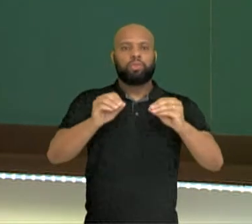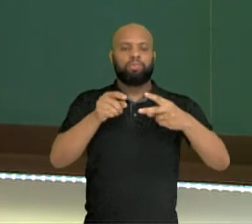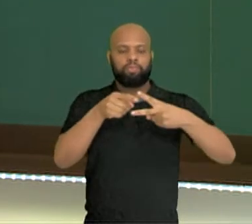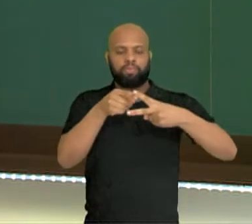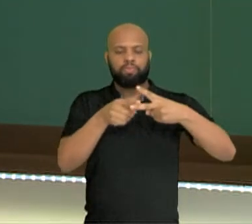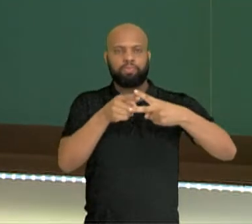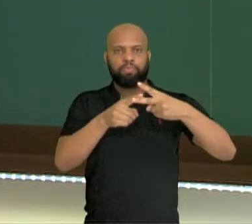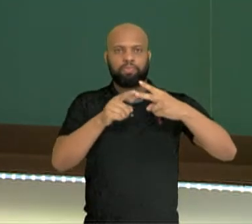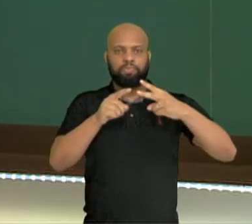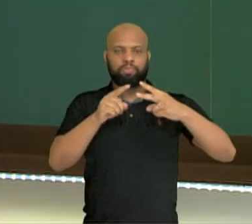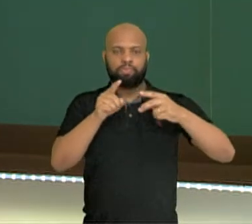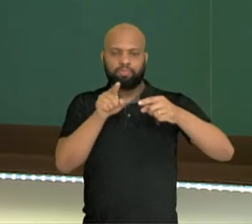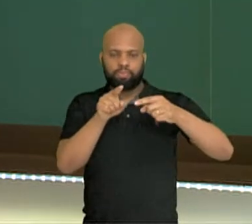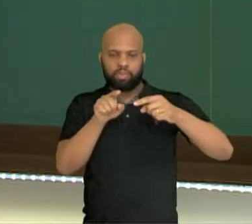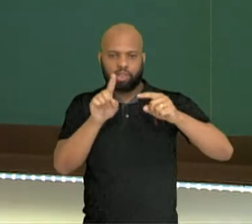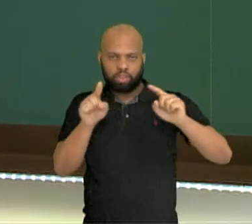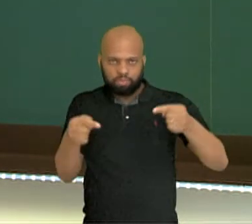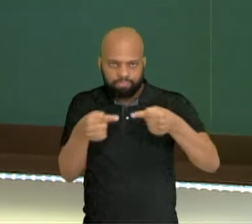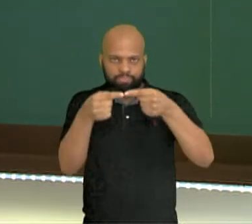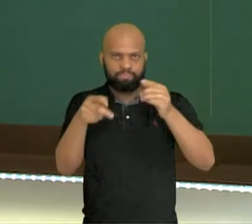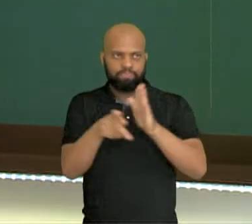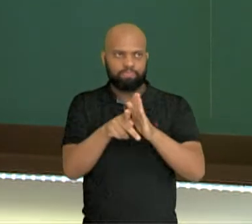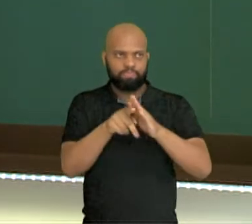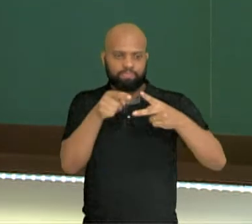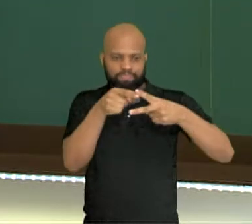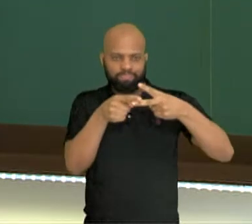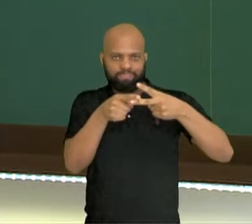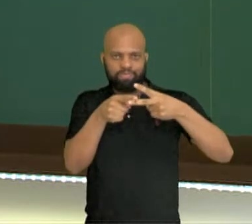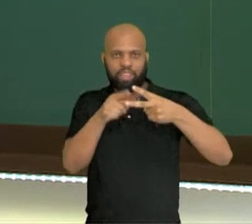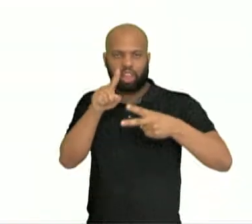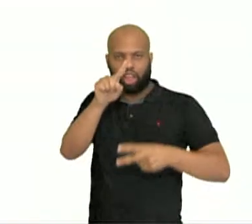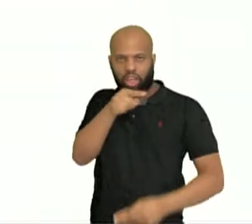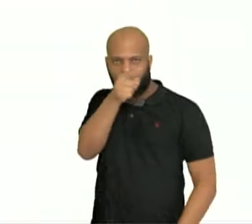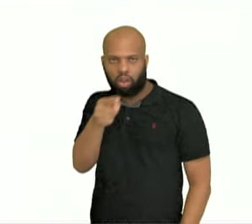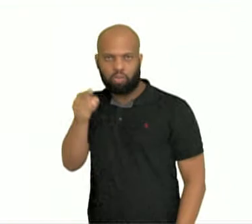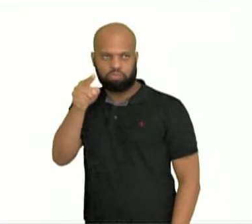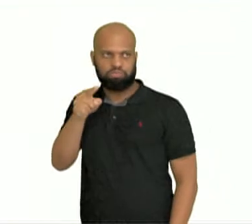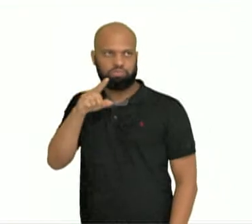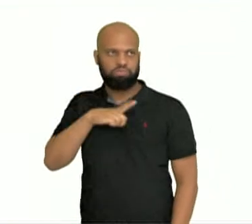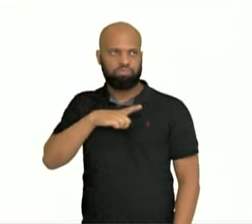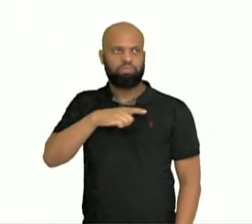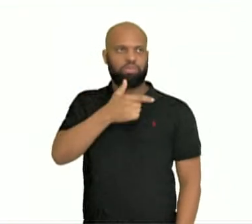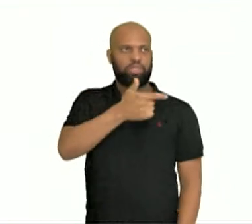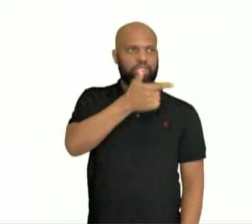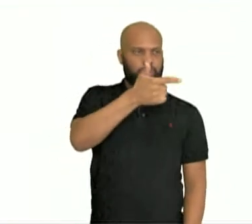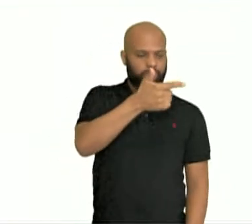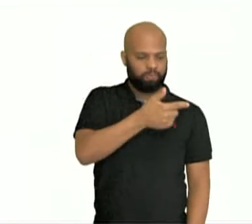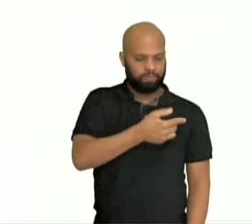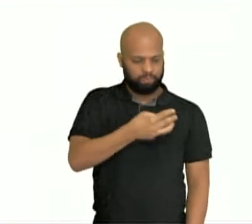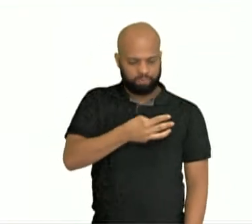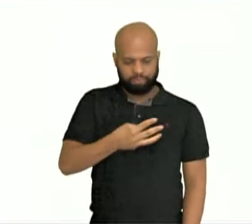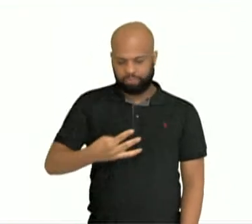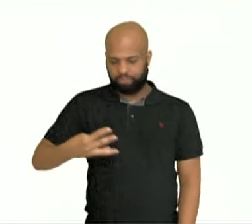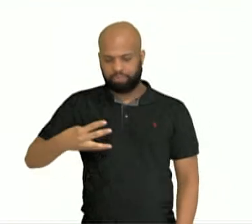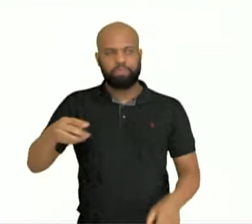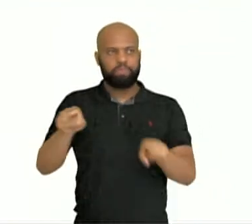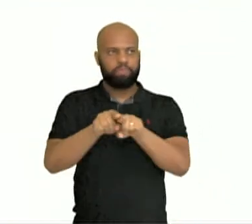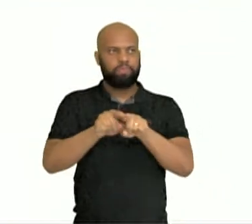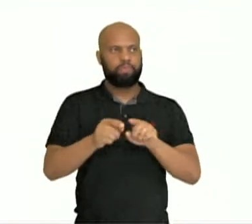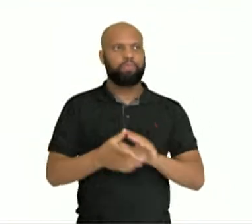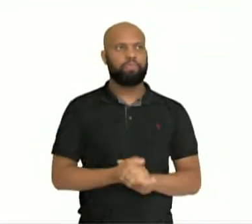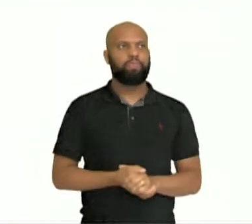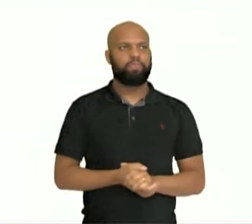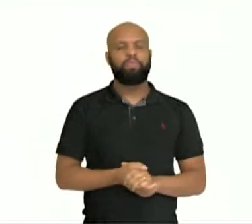são correspondentes àquele ângulo alfa ali na figura, um do segundo, um do terceiro e um do quarto quadrante.